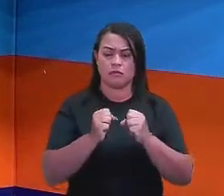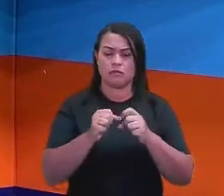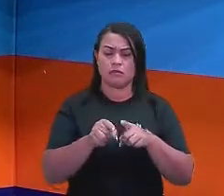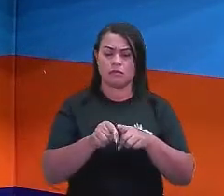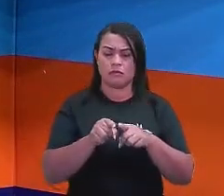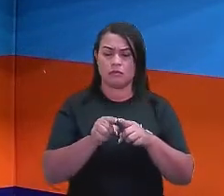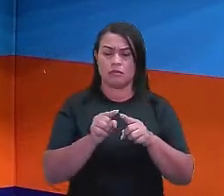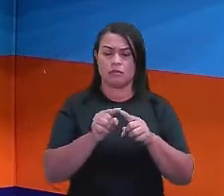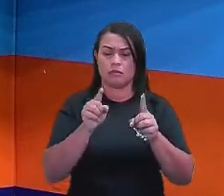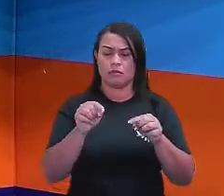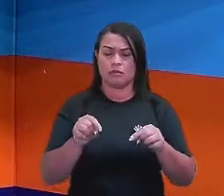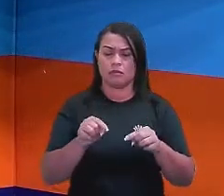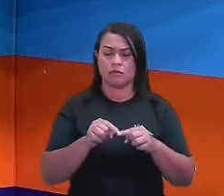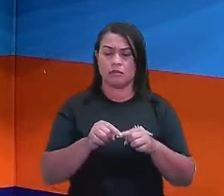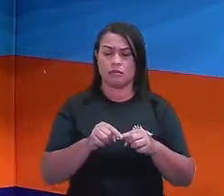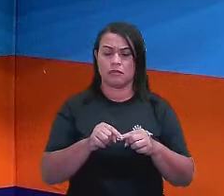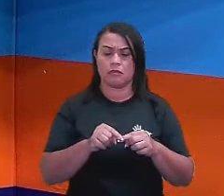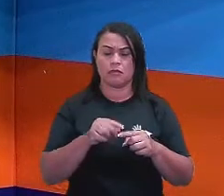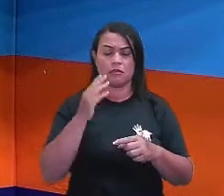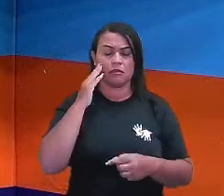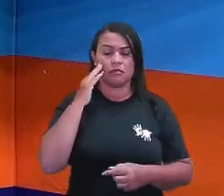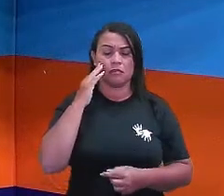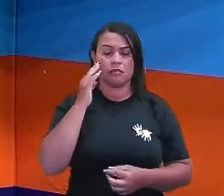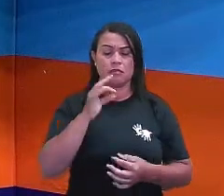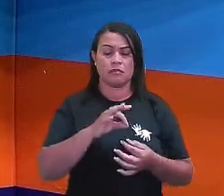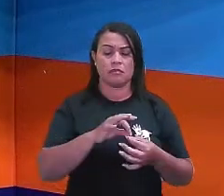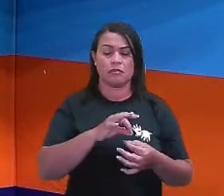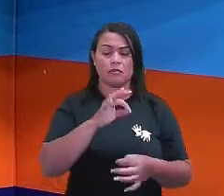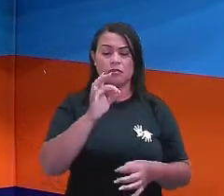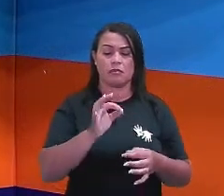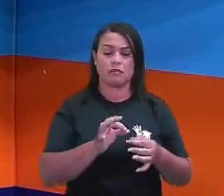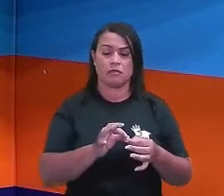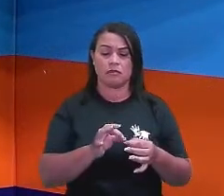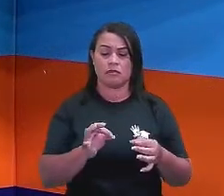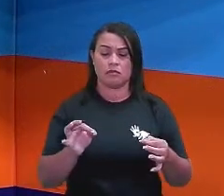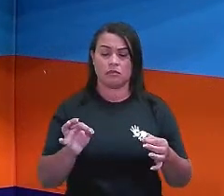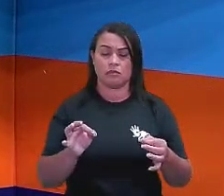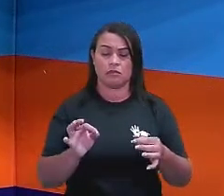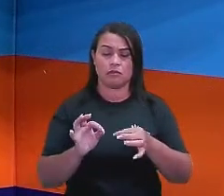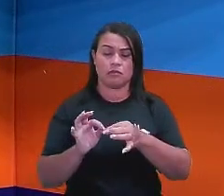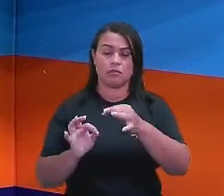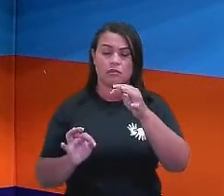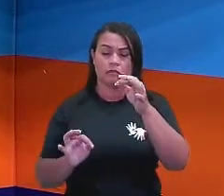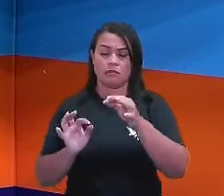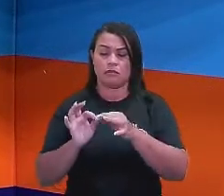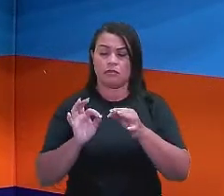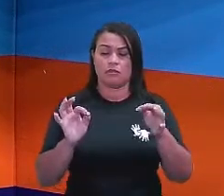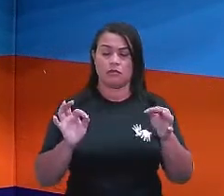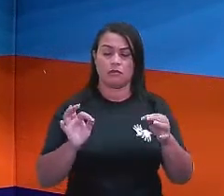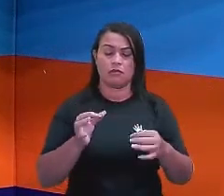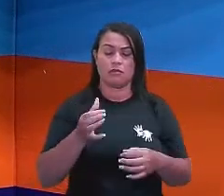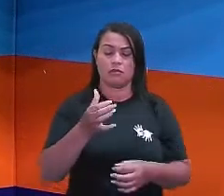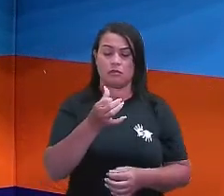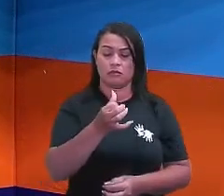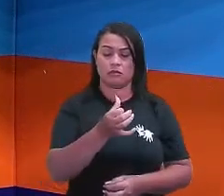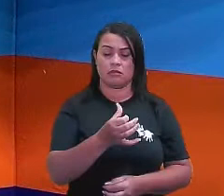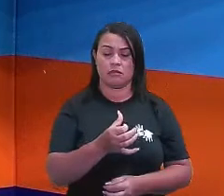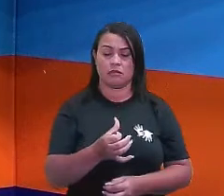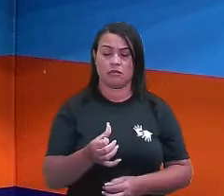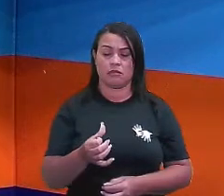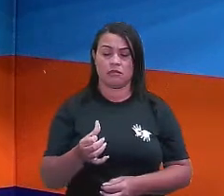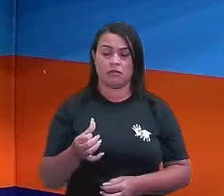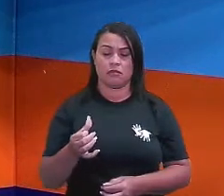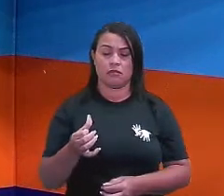Posso, porque é um quadrado. Se eu descobrir esse lado aqui, aqui também é 6 centímetros, aqui também é 6, aqui também é 6. Então, eu tenho